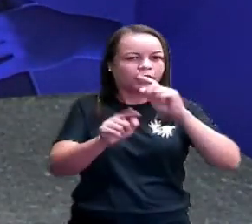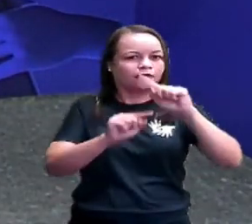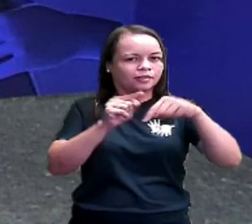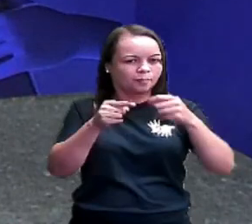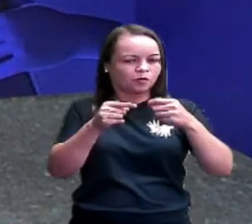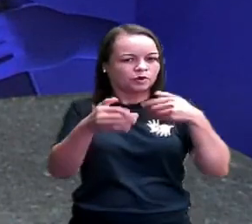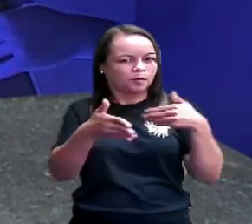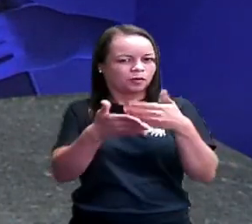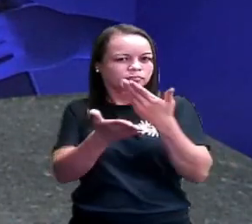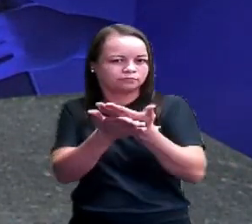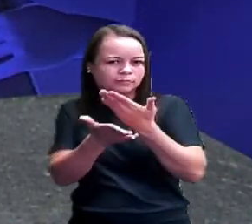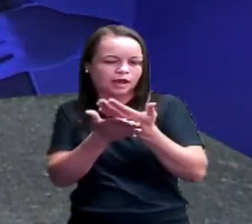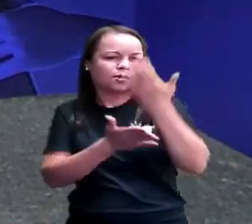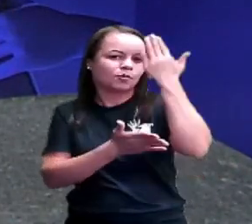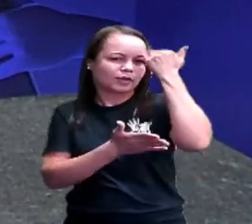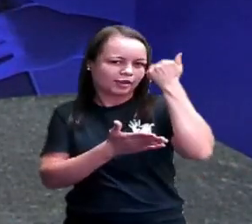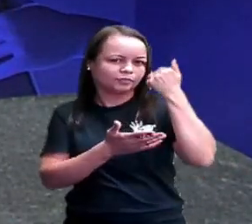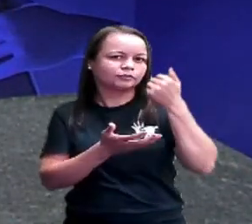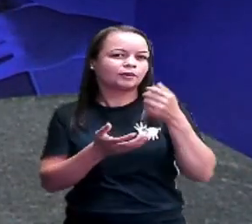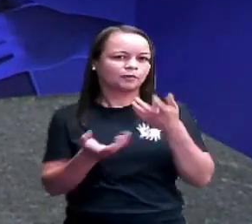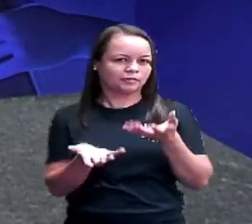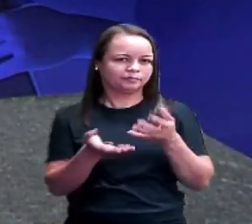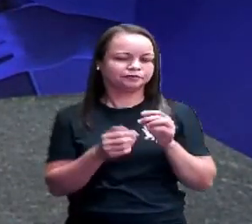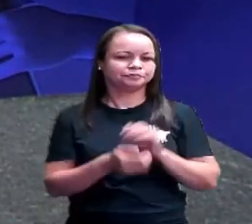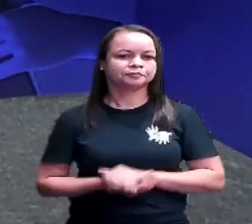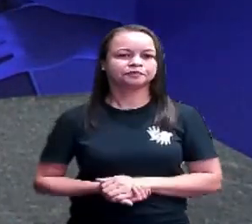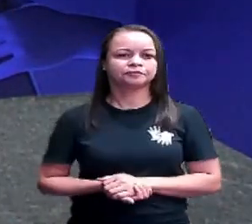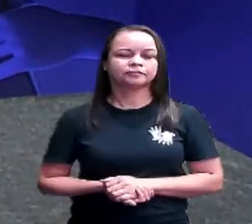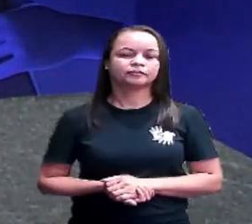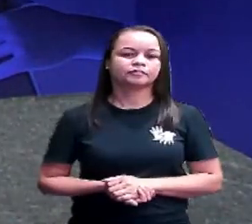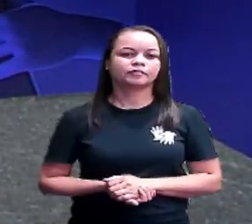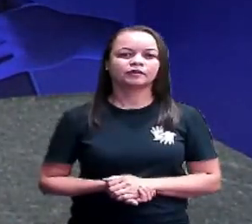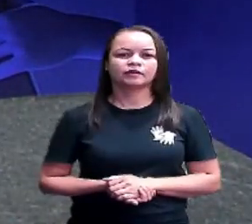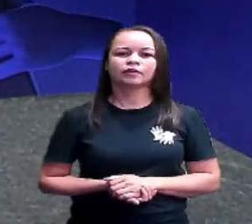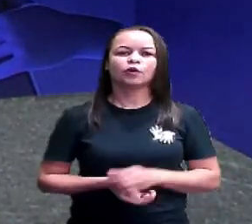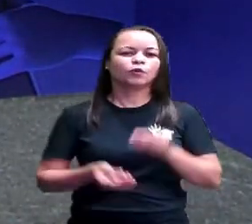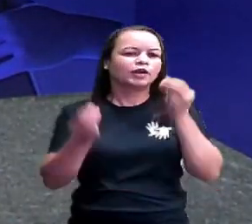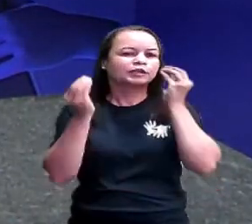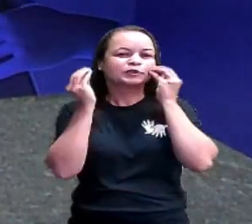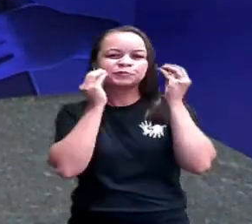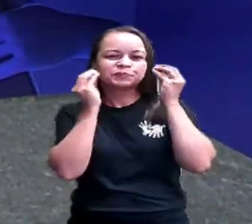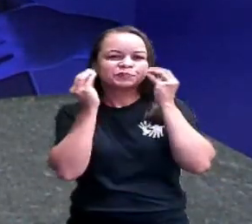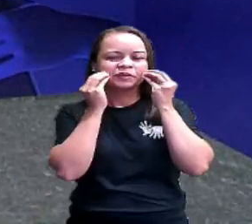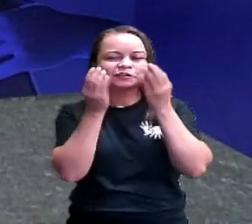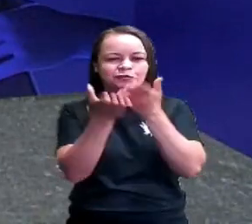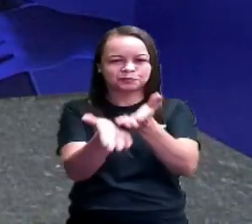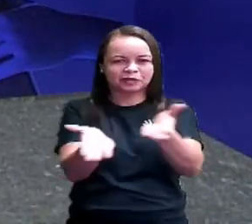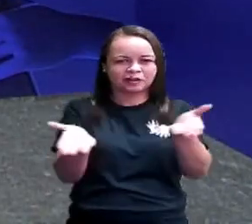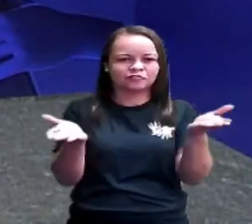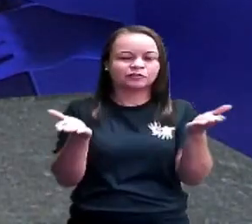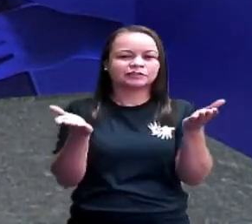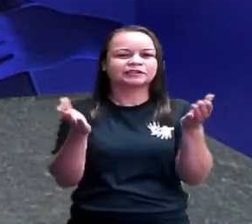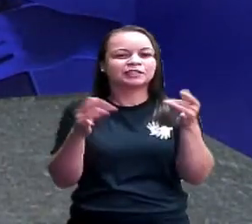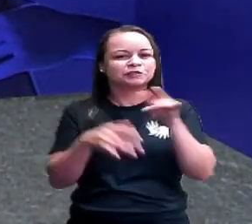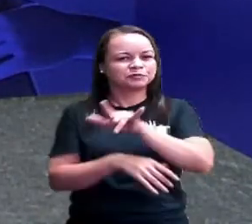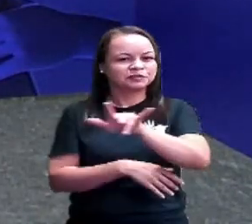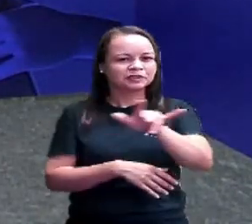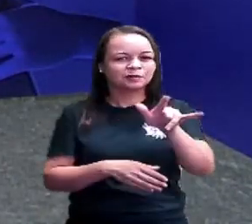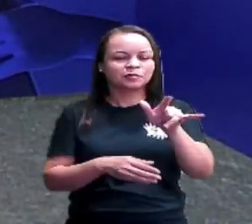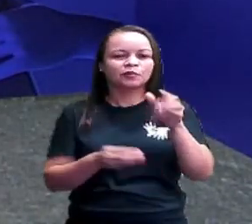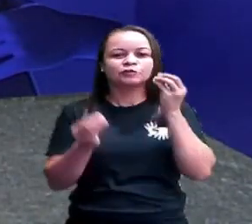na próxima aula, tá certo? Um grande beijo para vocês, meus amores.